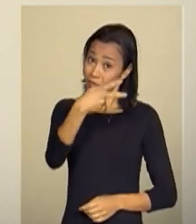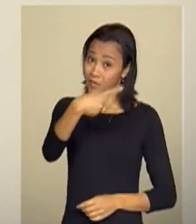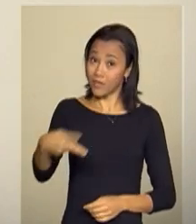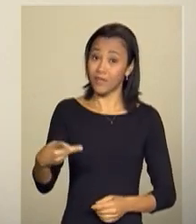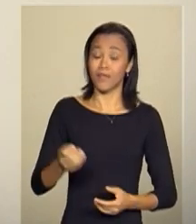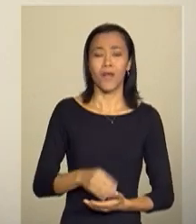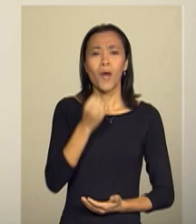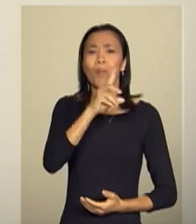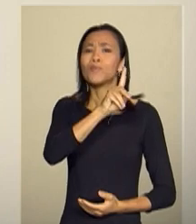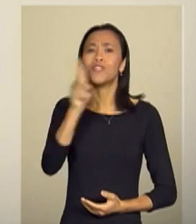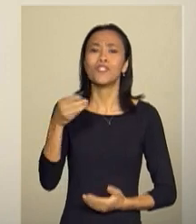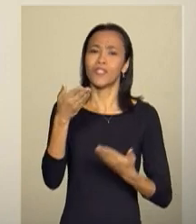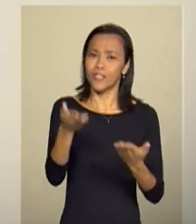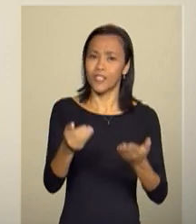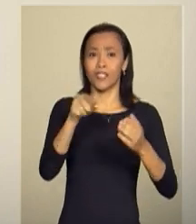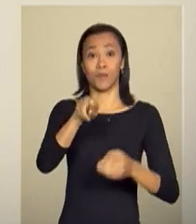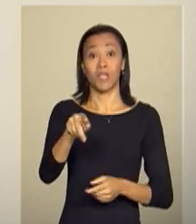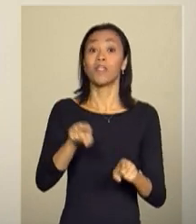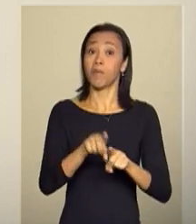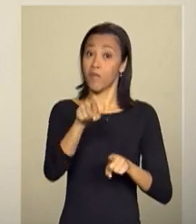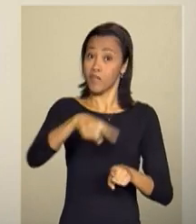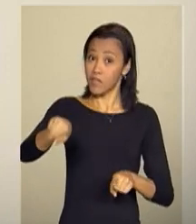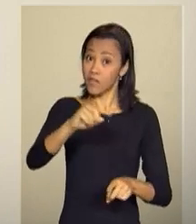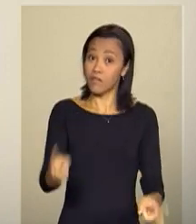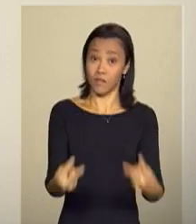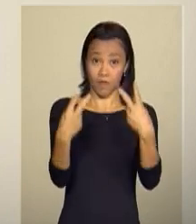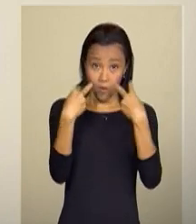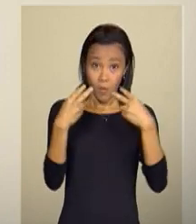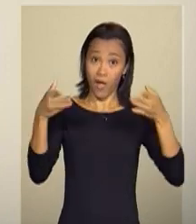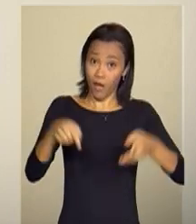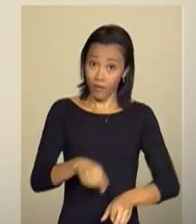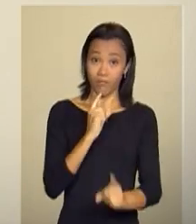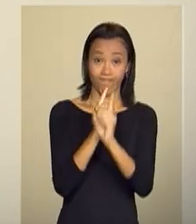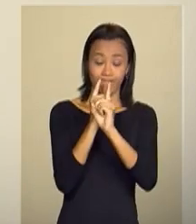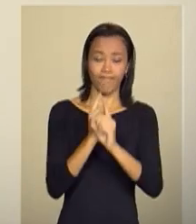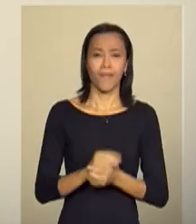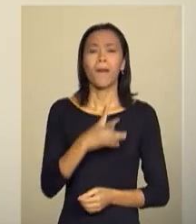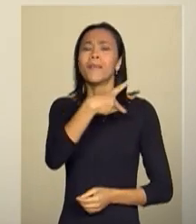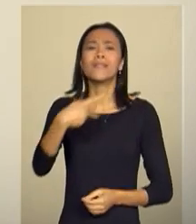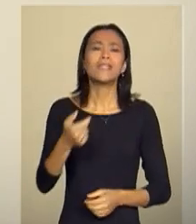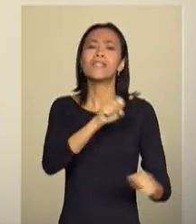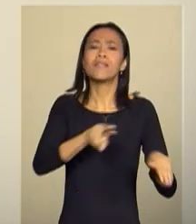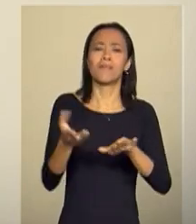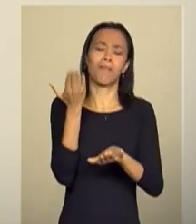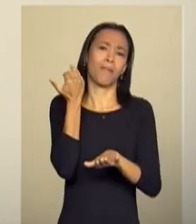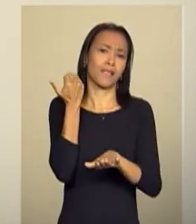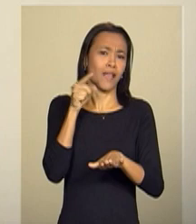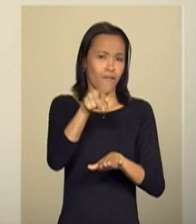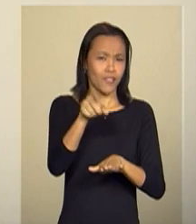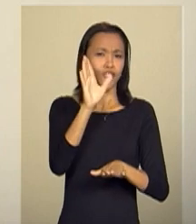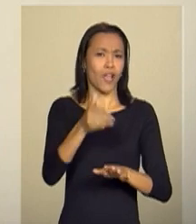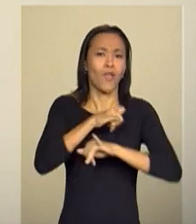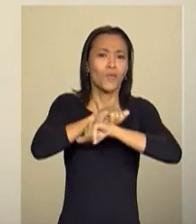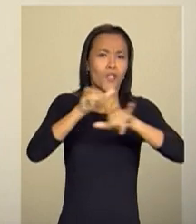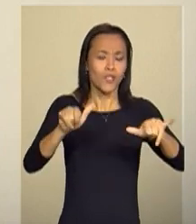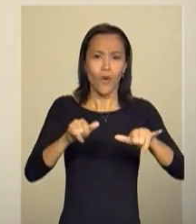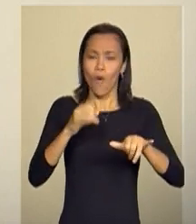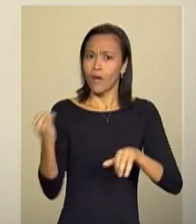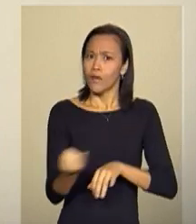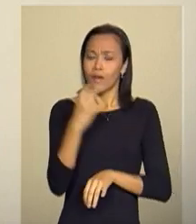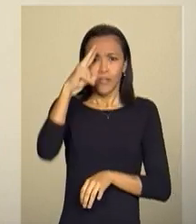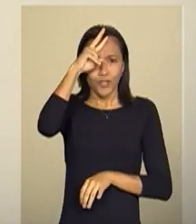presidenta Bom dia Luciano e bom dia para você que nos acompanha aqui no café presidenta na semana passada a senhora anunciou um fato